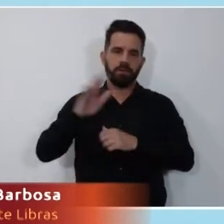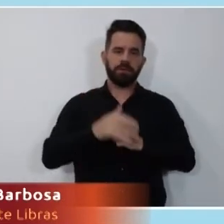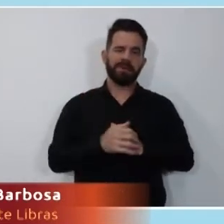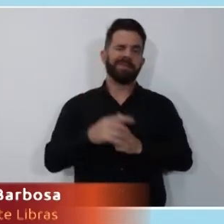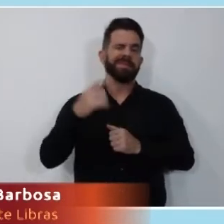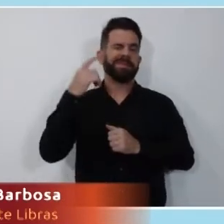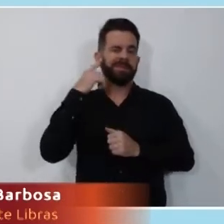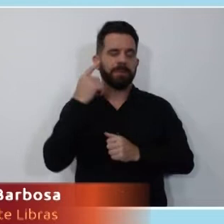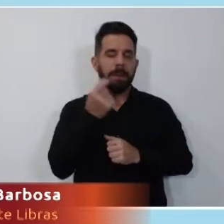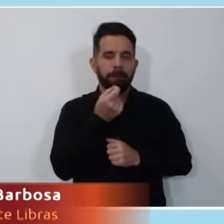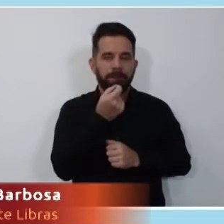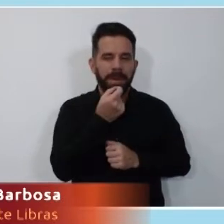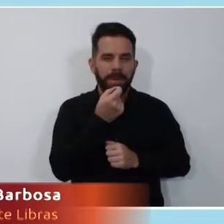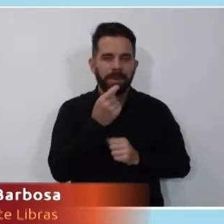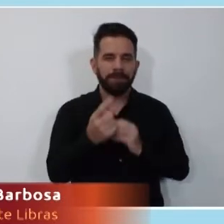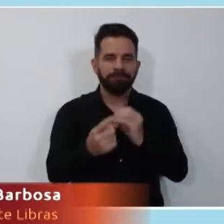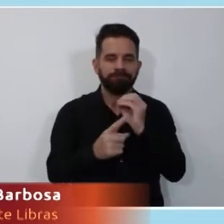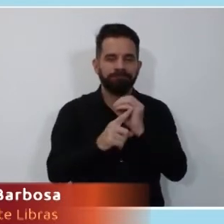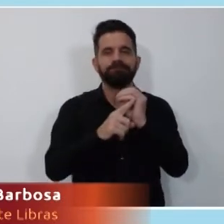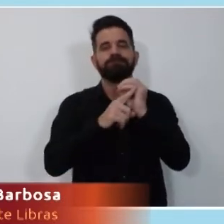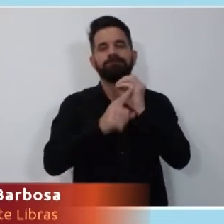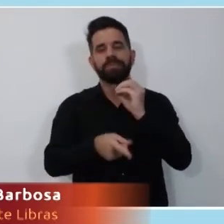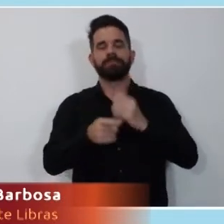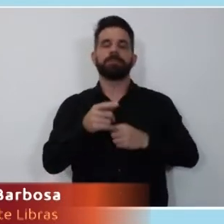Lembrando do áudio sempre, Marcos.